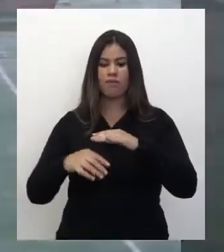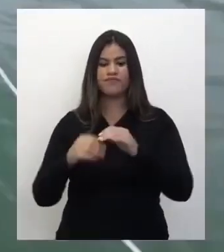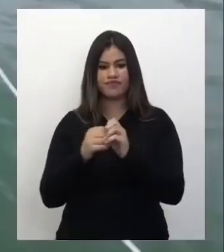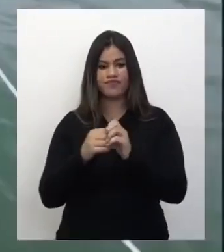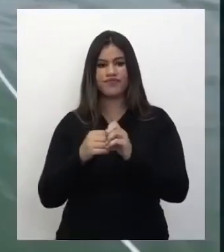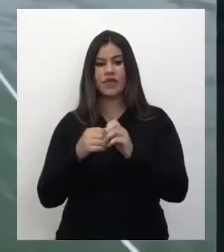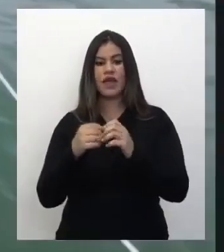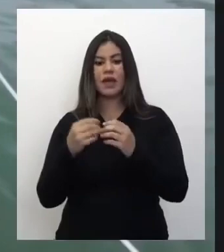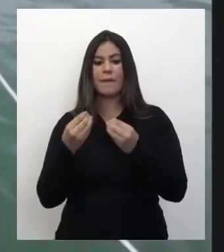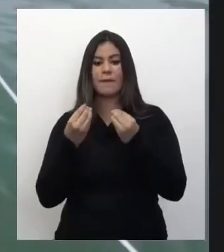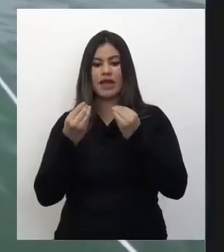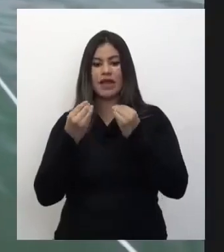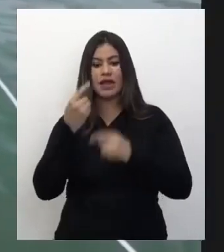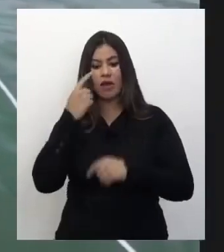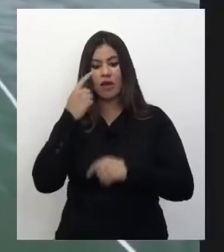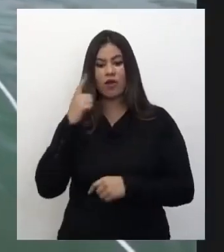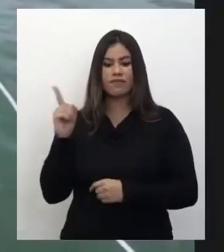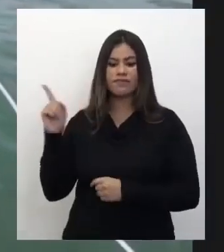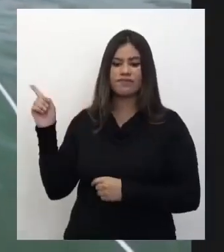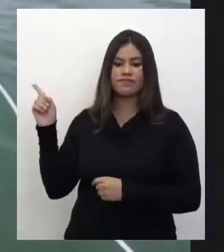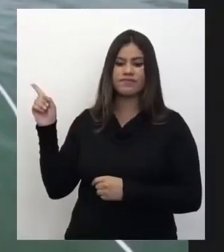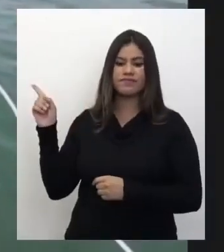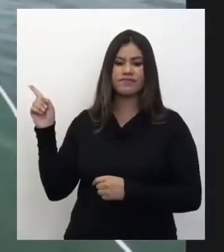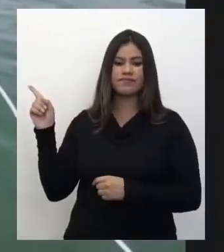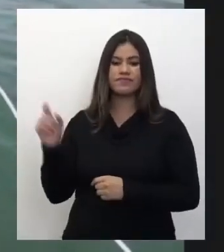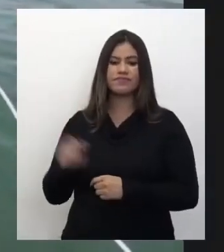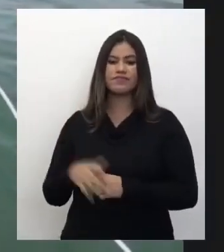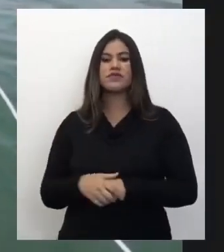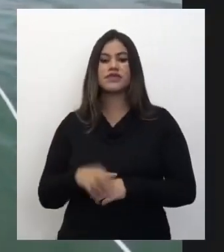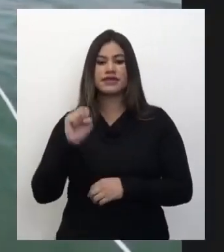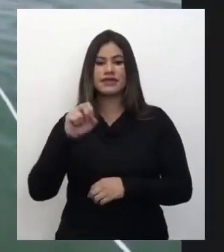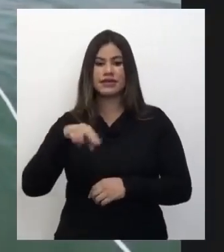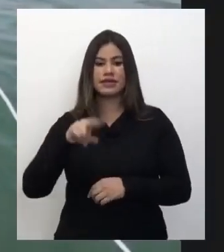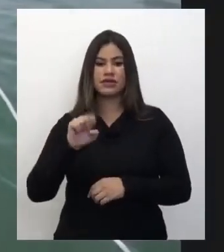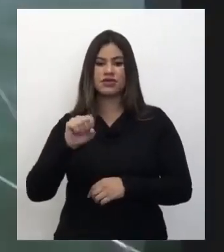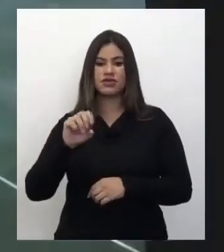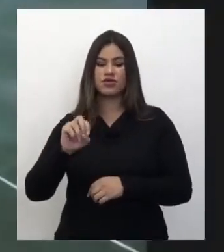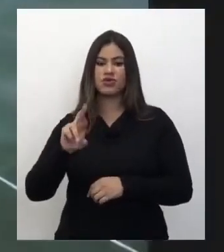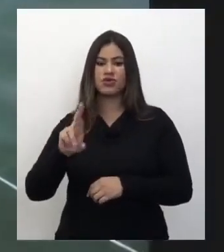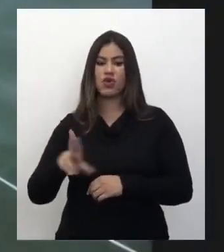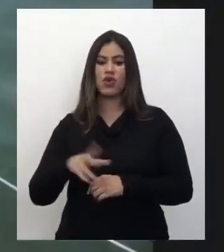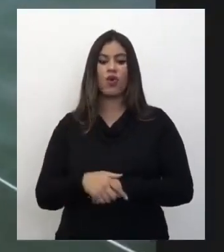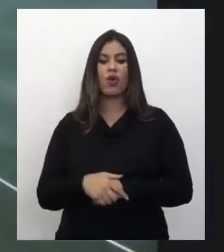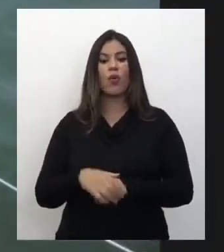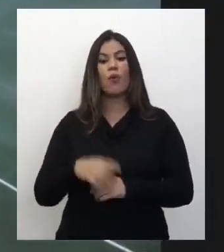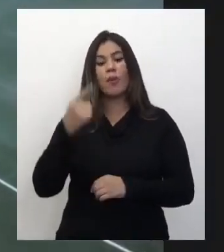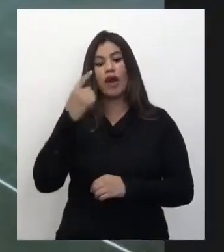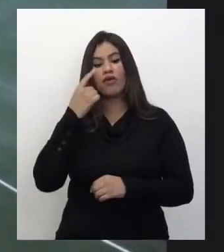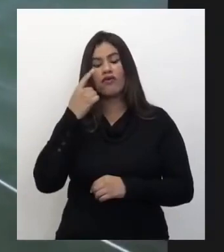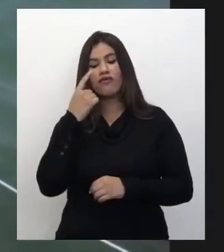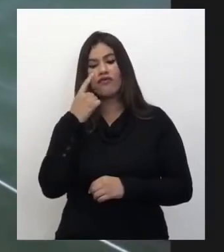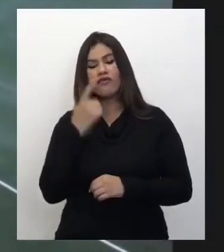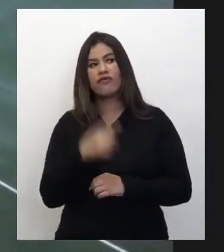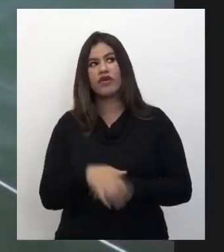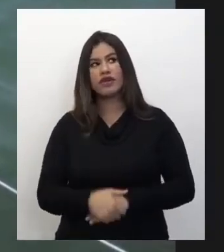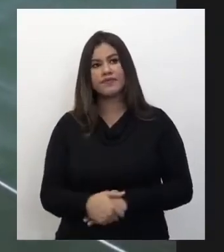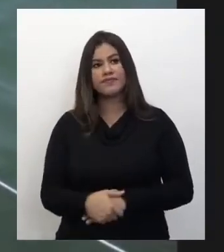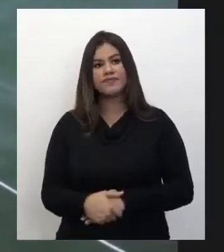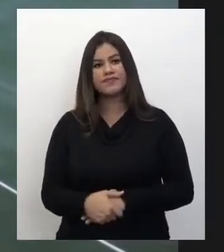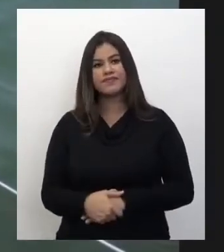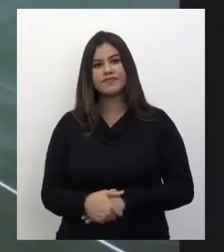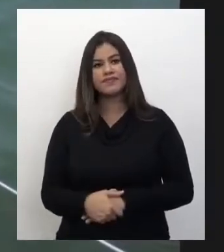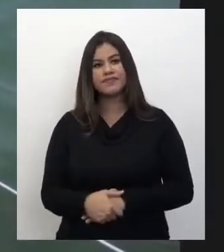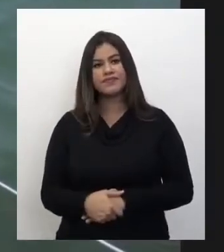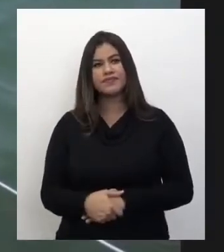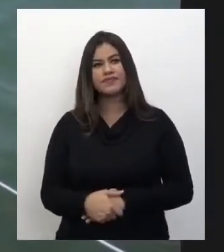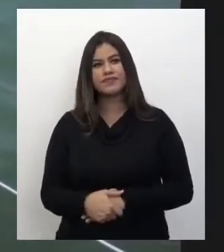para capturar a resposta de alguns alvos, né, esses sensores, de alguns alvos dos